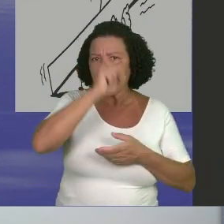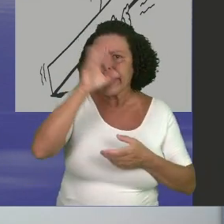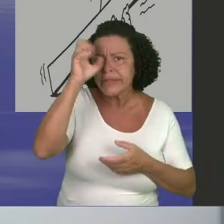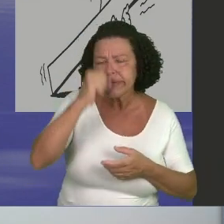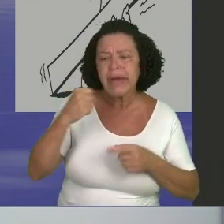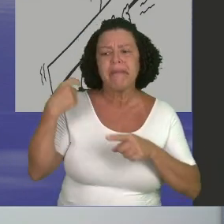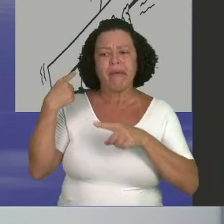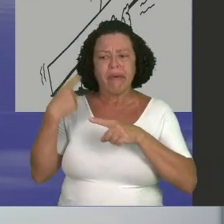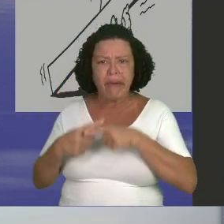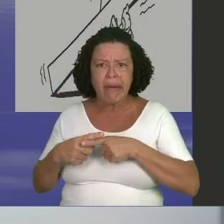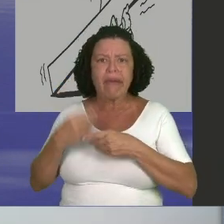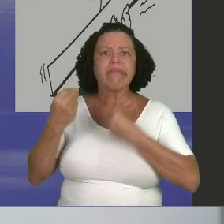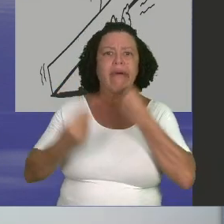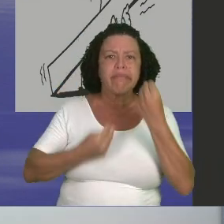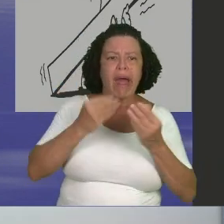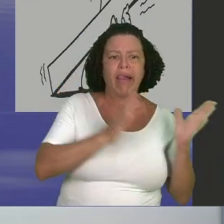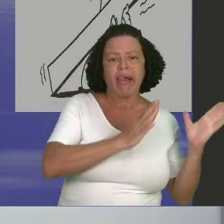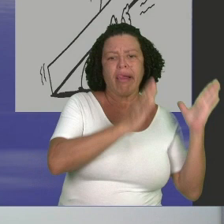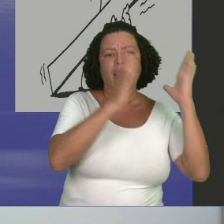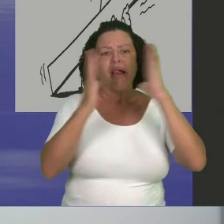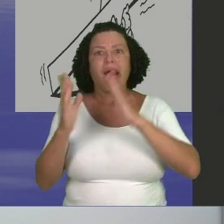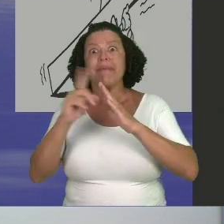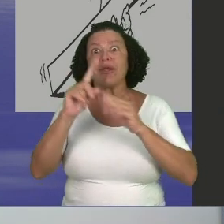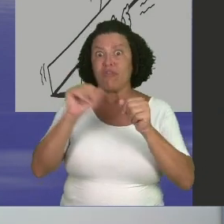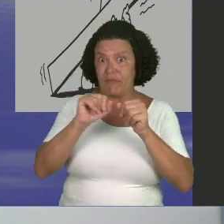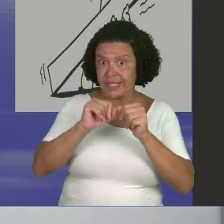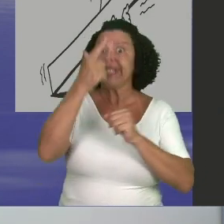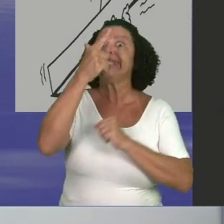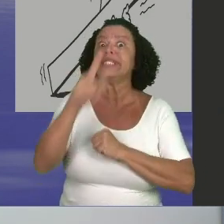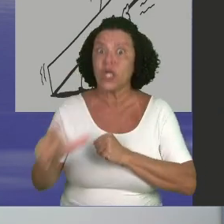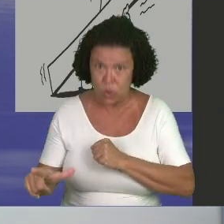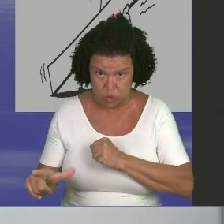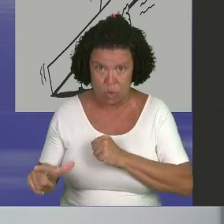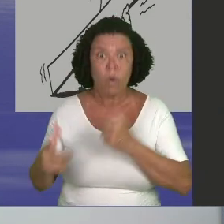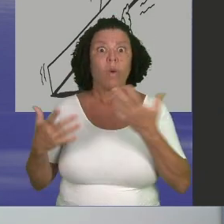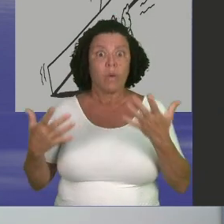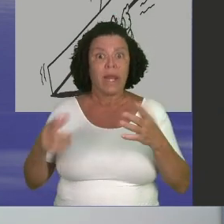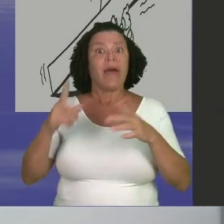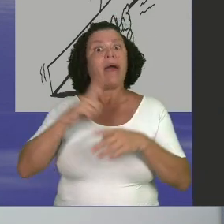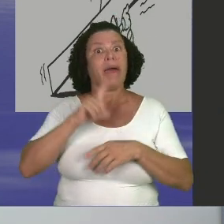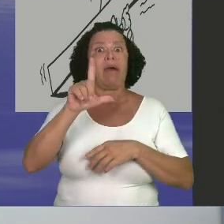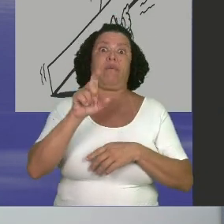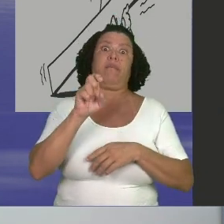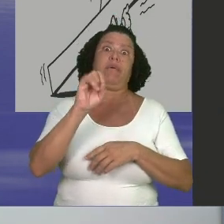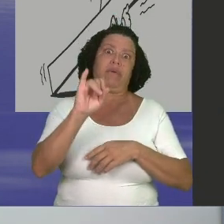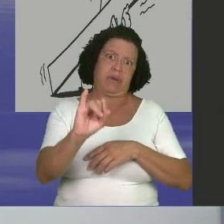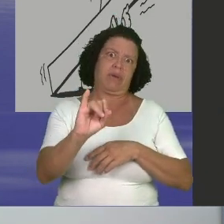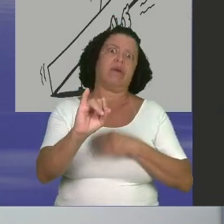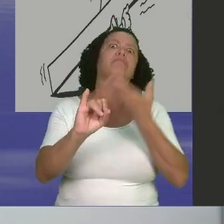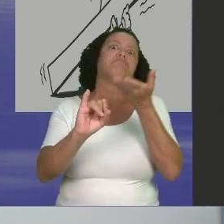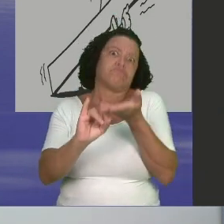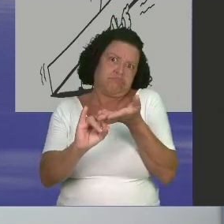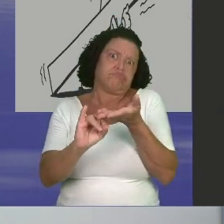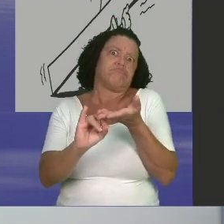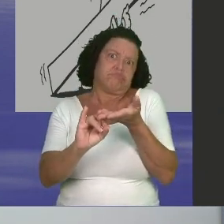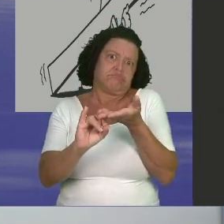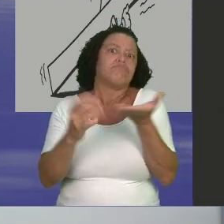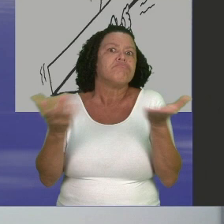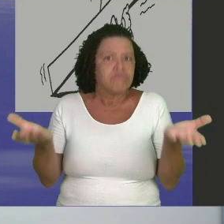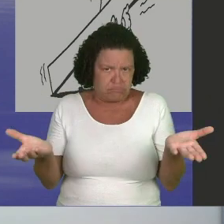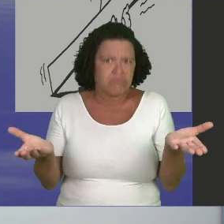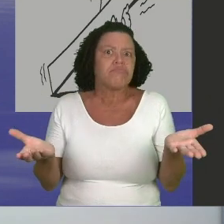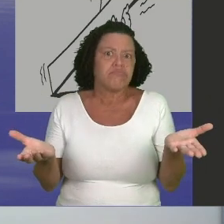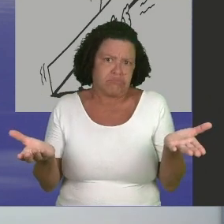A esse problema que causamos ao trem através da lei que eu diz o quê? Não